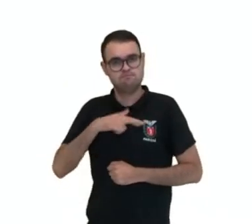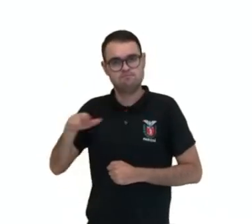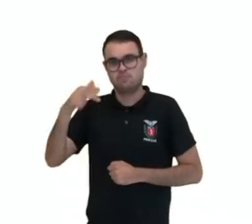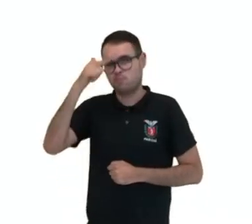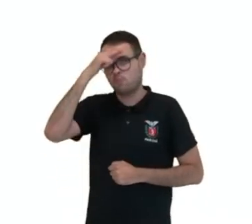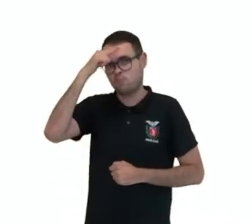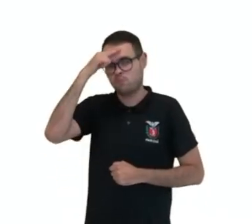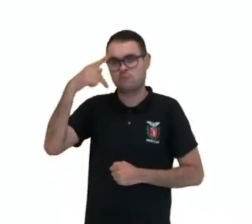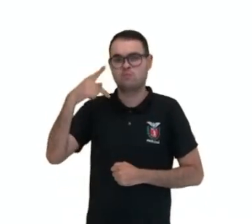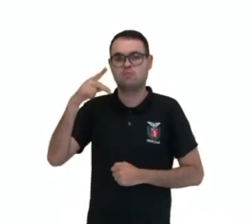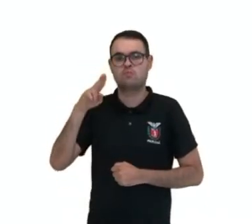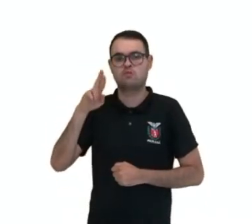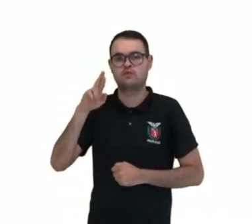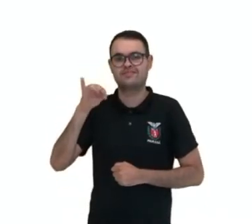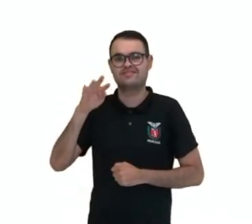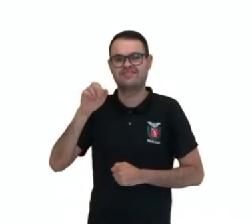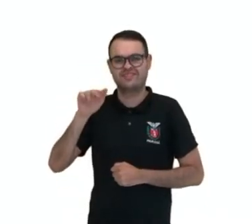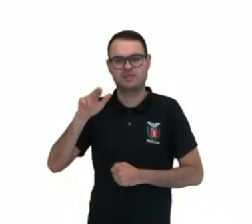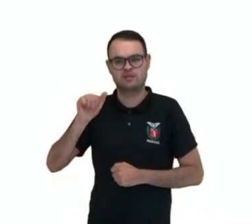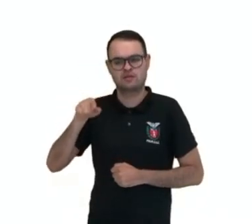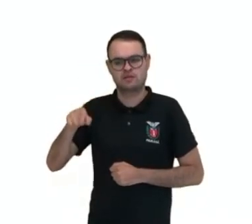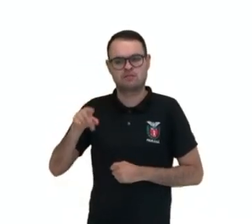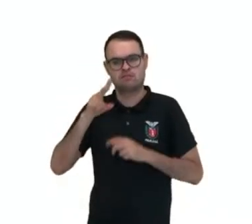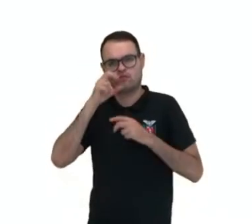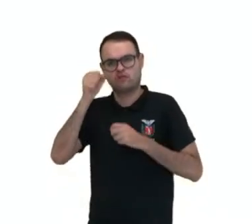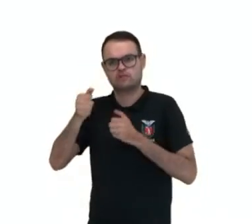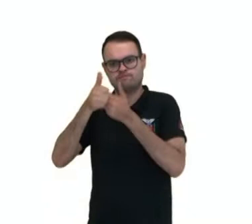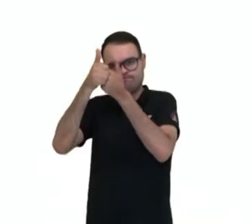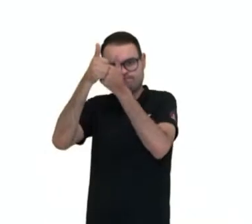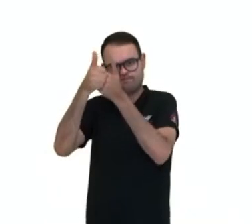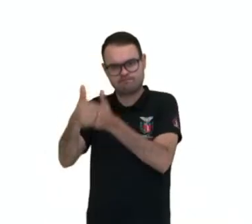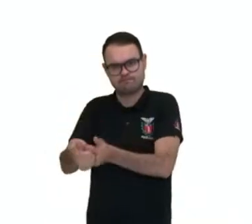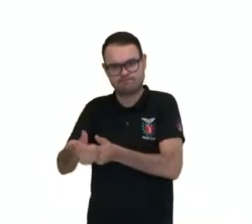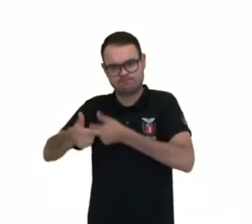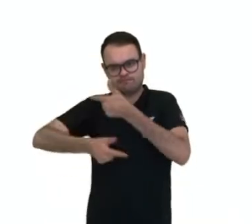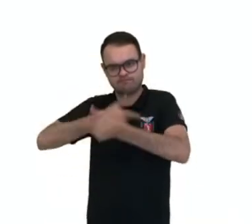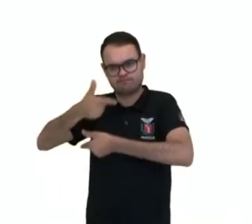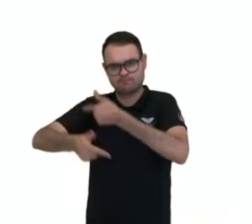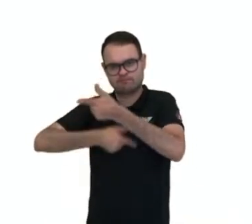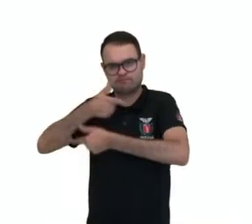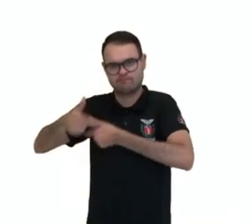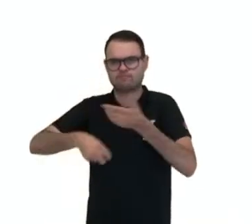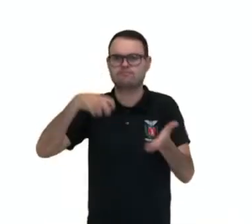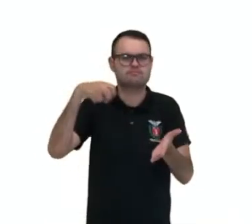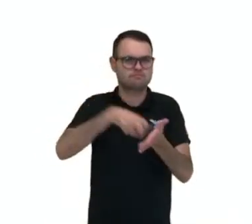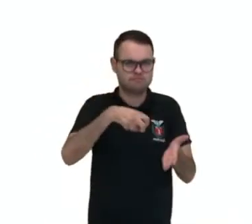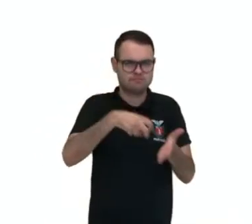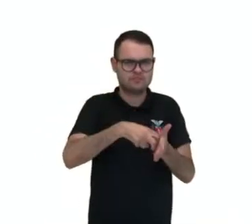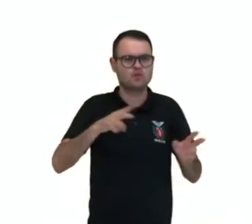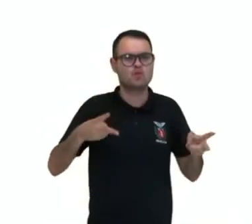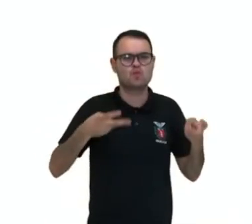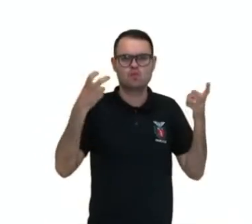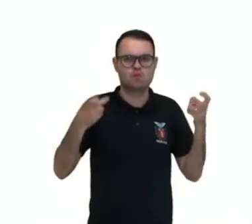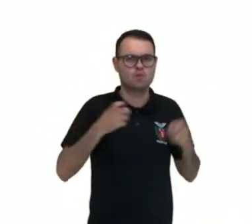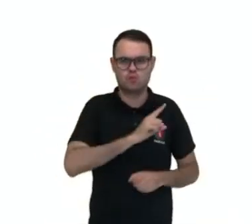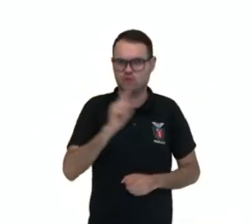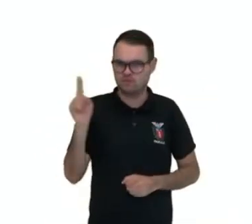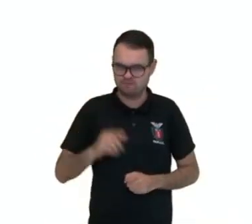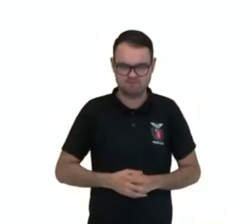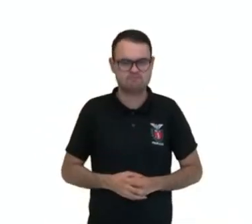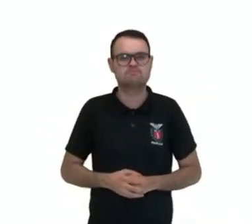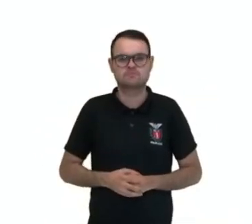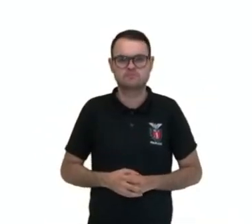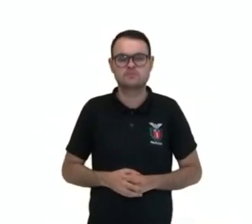puritana, que defendia uma forte disciplina do trabalho e não condenava o lucro. Assim como desde a